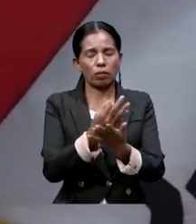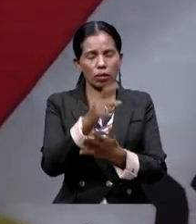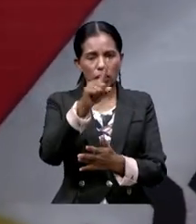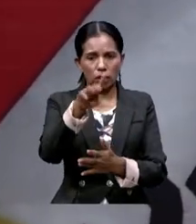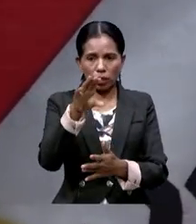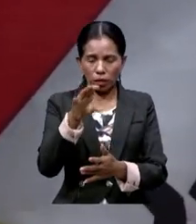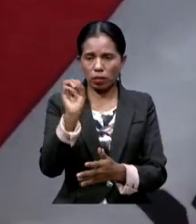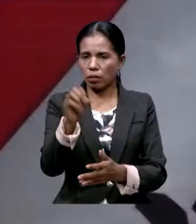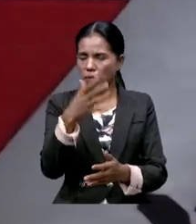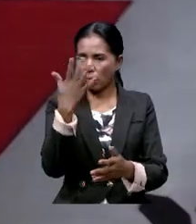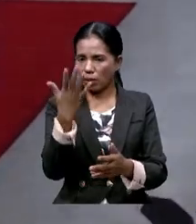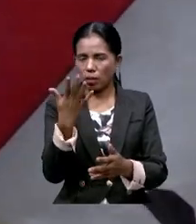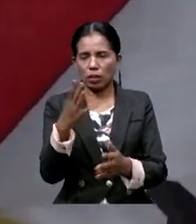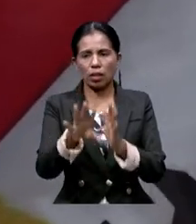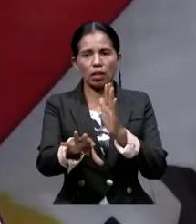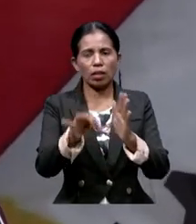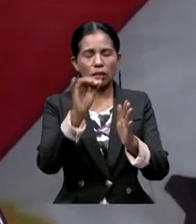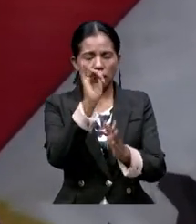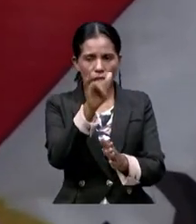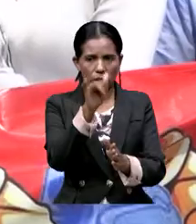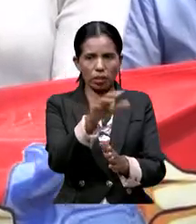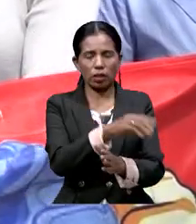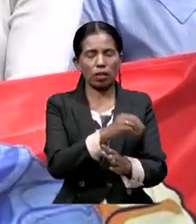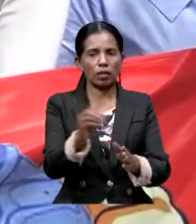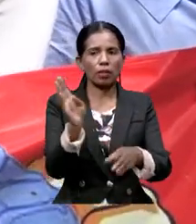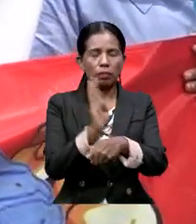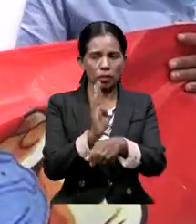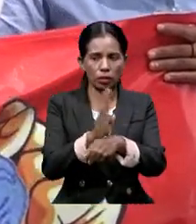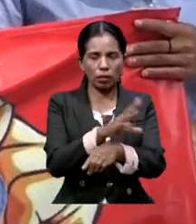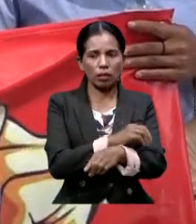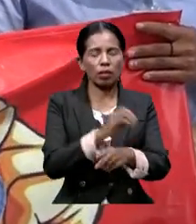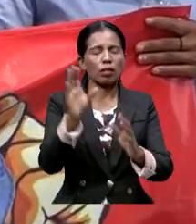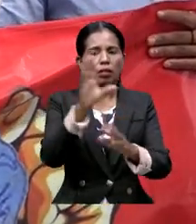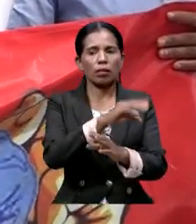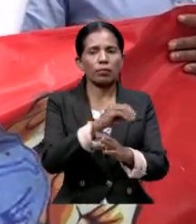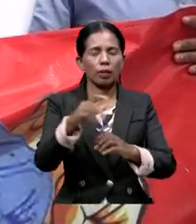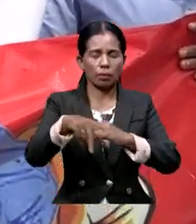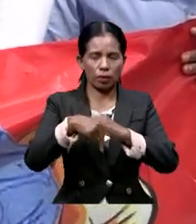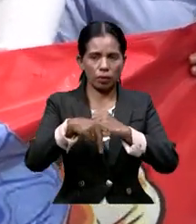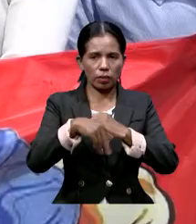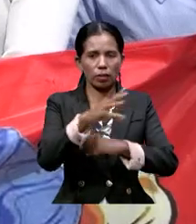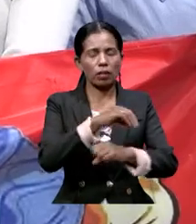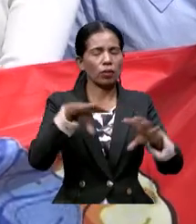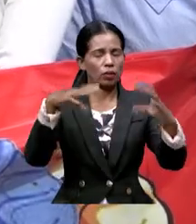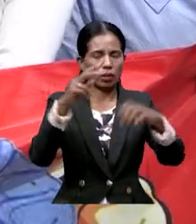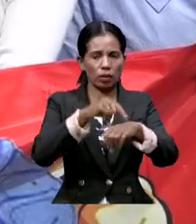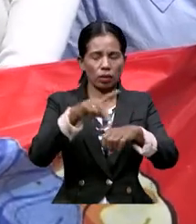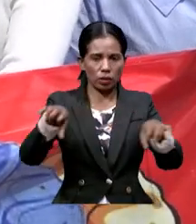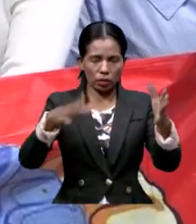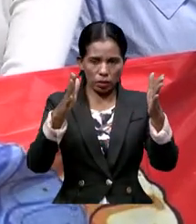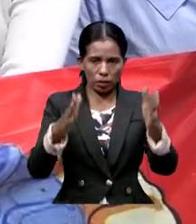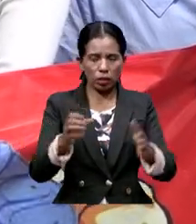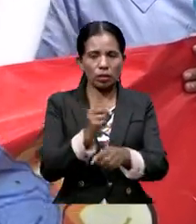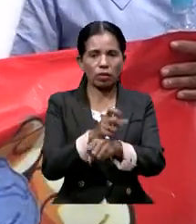ida 50 ne. Hetang ona concorrência e a negociação no consenso tripartida e a Conselho Nacional do Trabalho ne